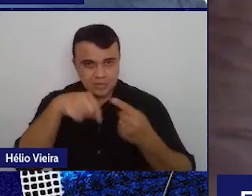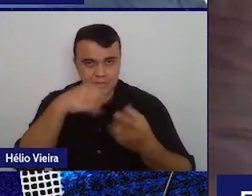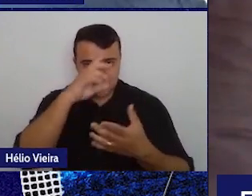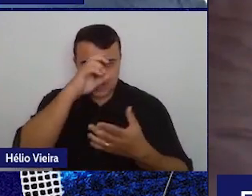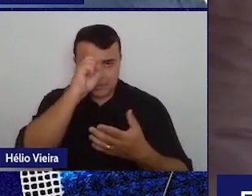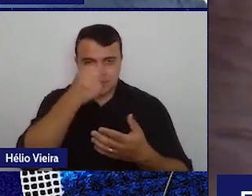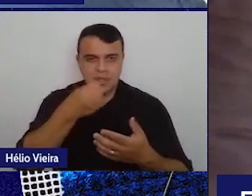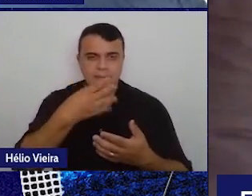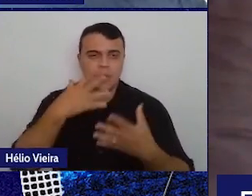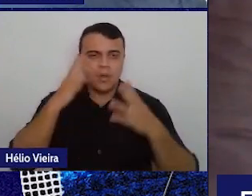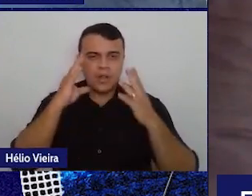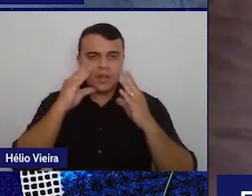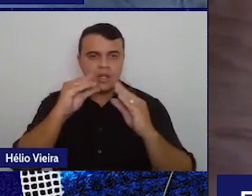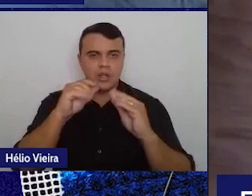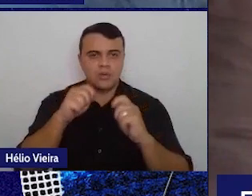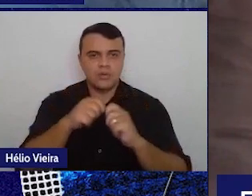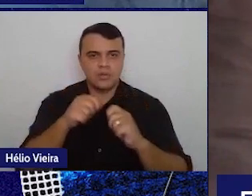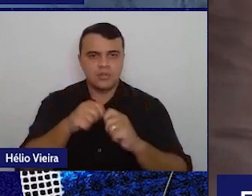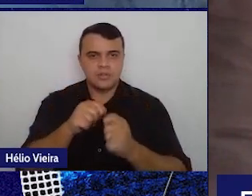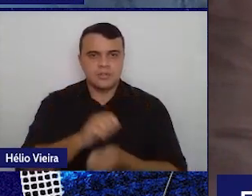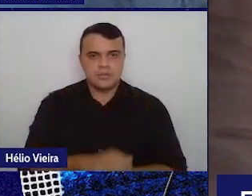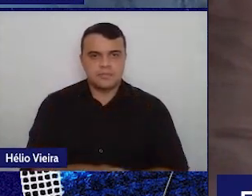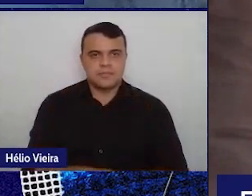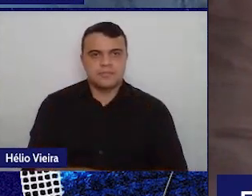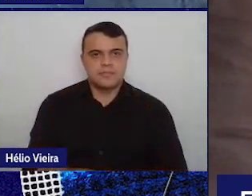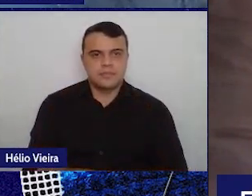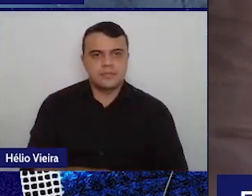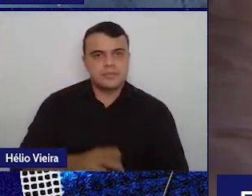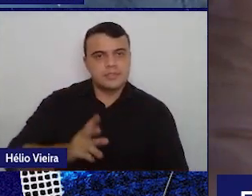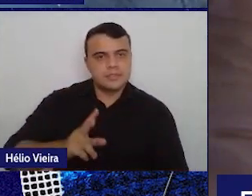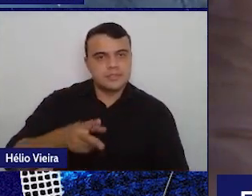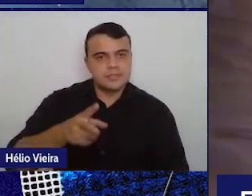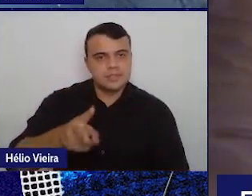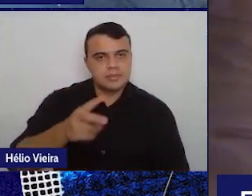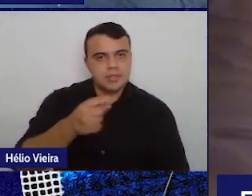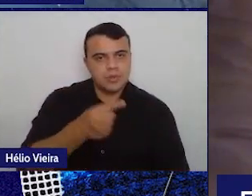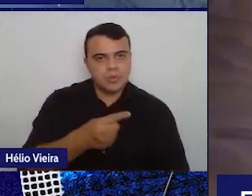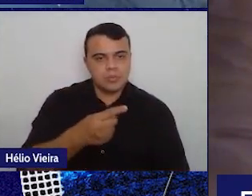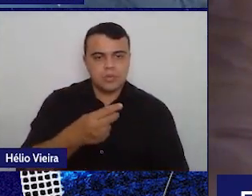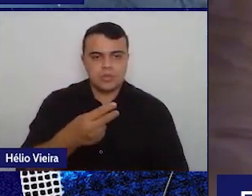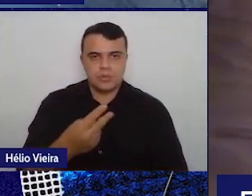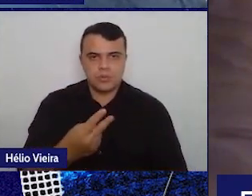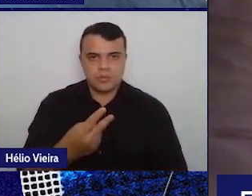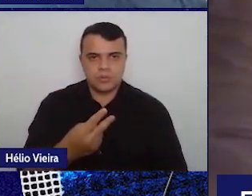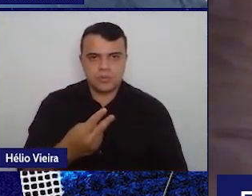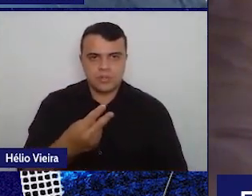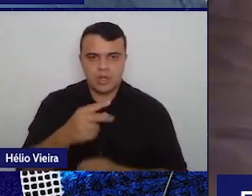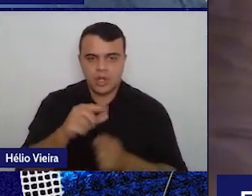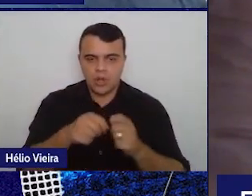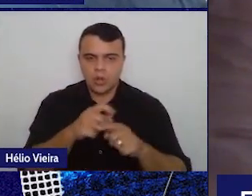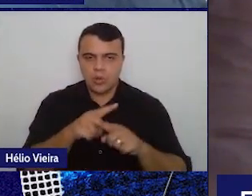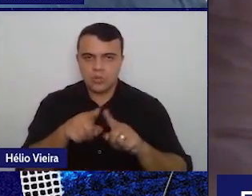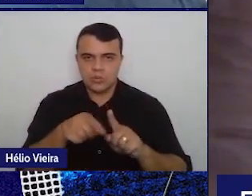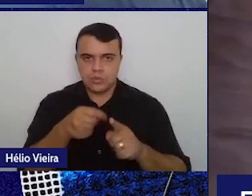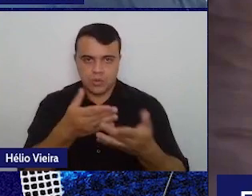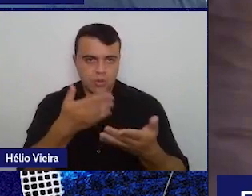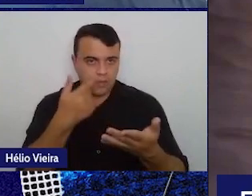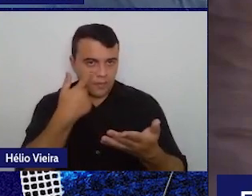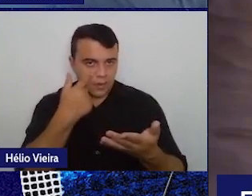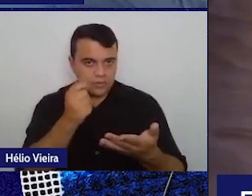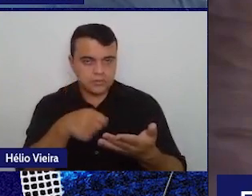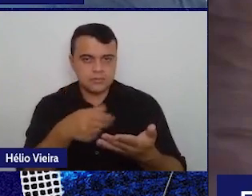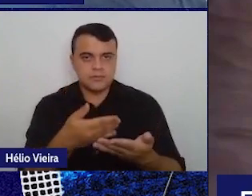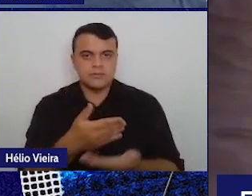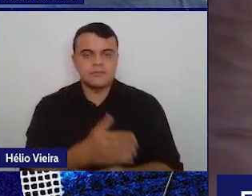gostoso e tão tranquilo de ser feito. Sempre saltando uma, cruzou, aí,